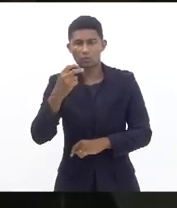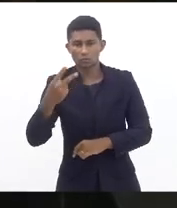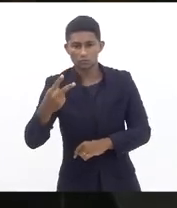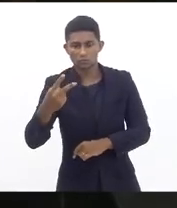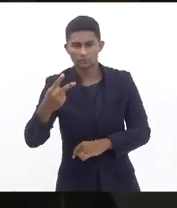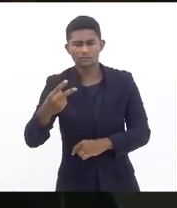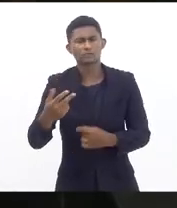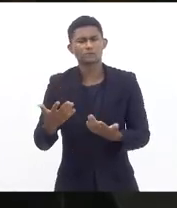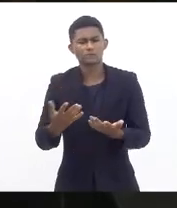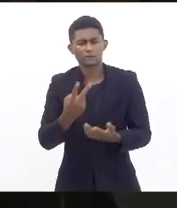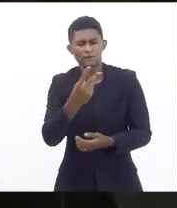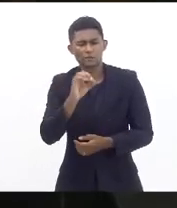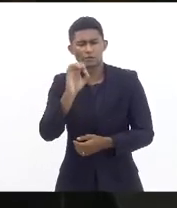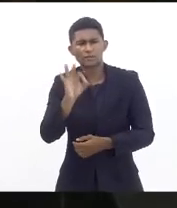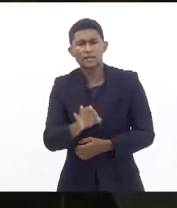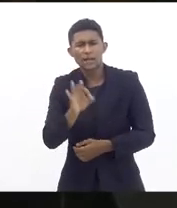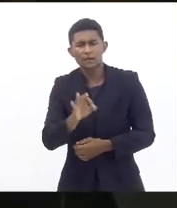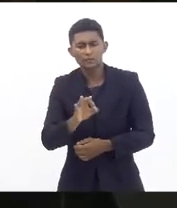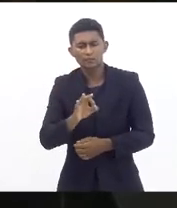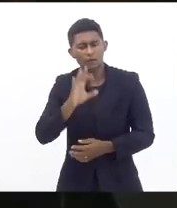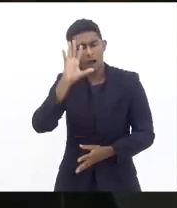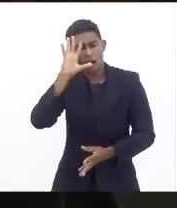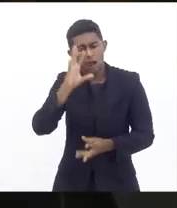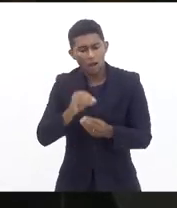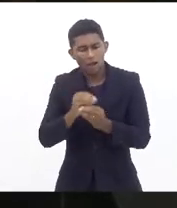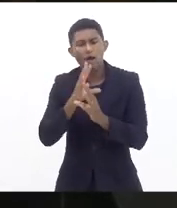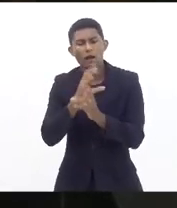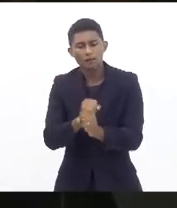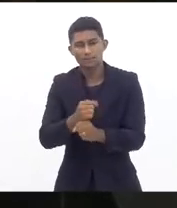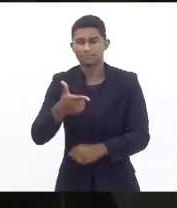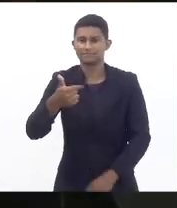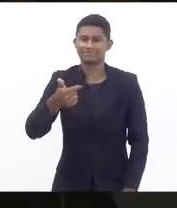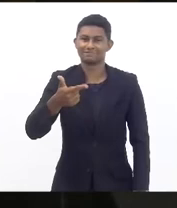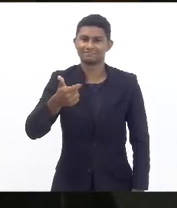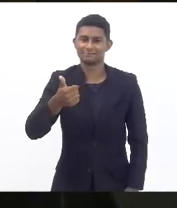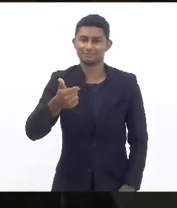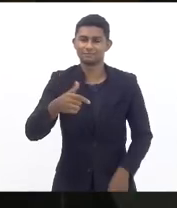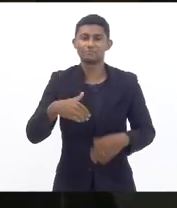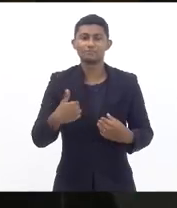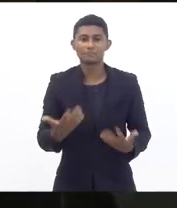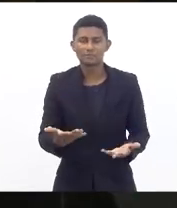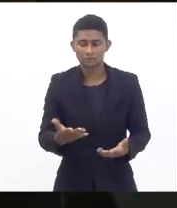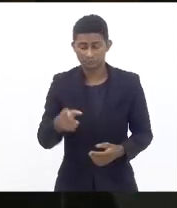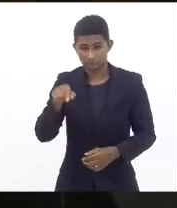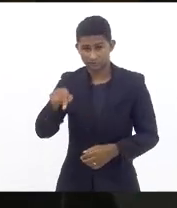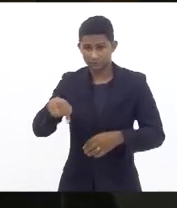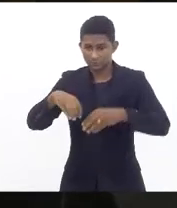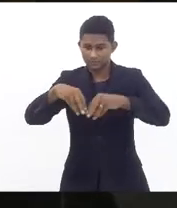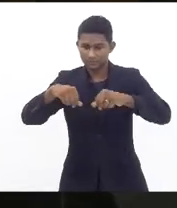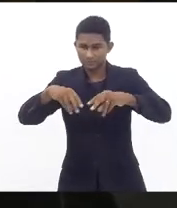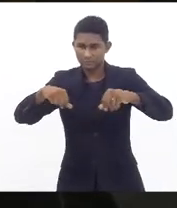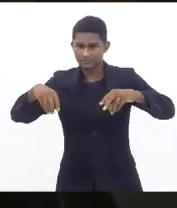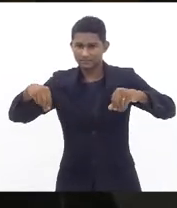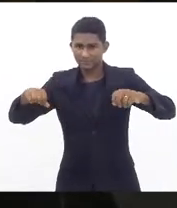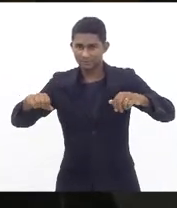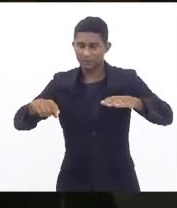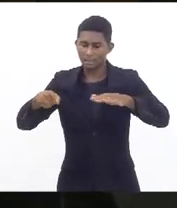dá 12. Então, está se devolvendo para o subsolo